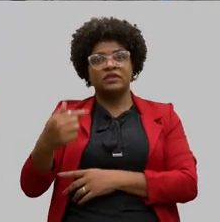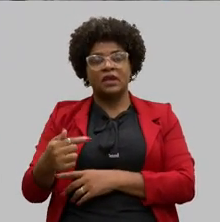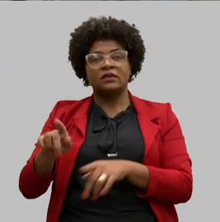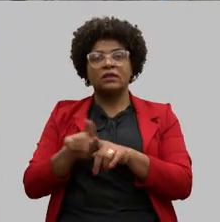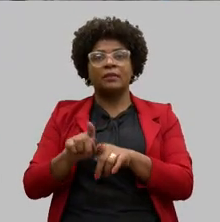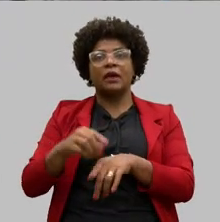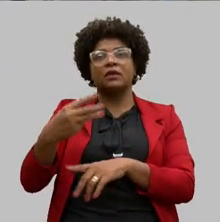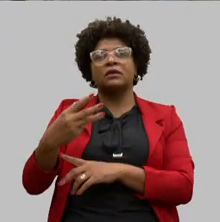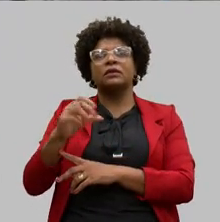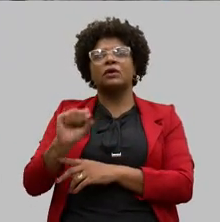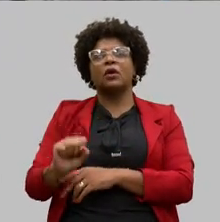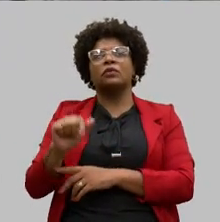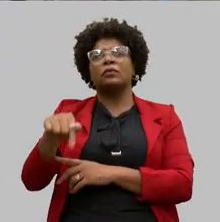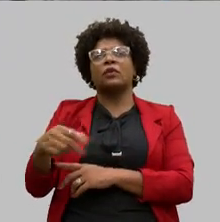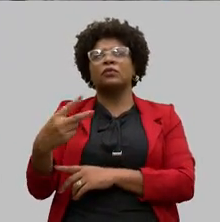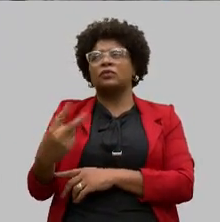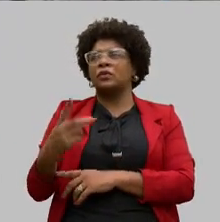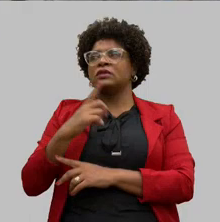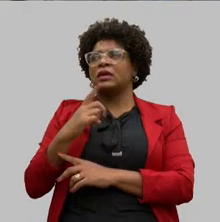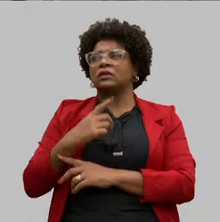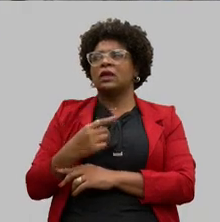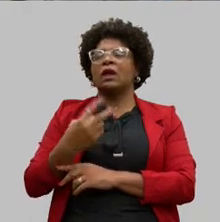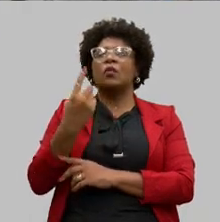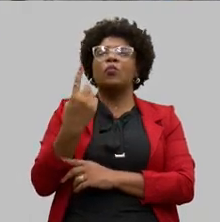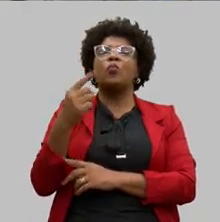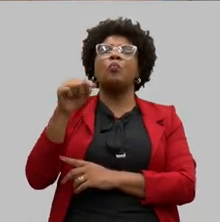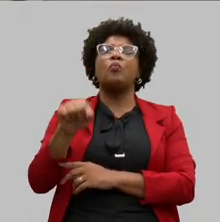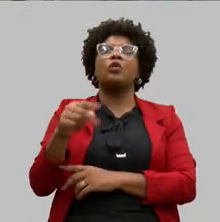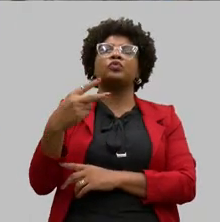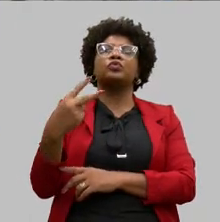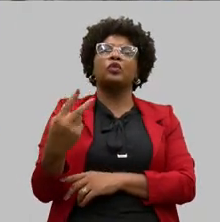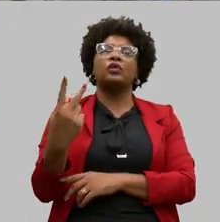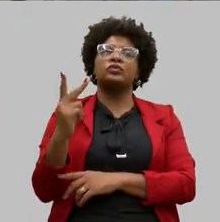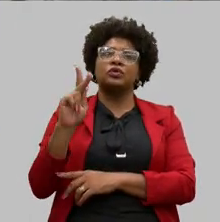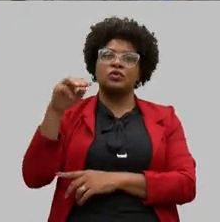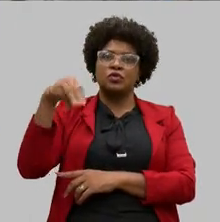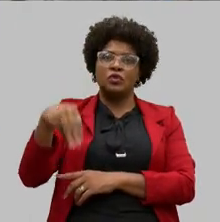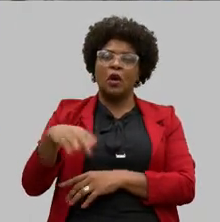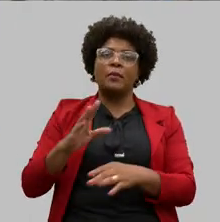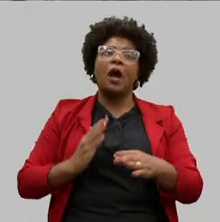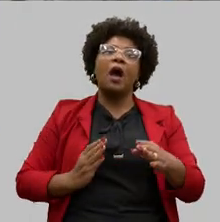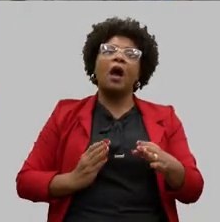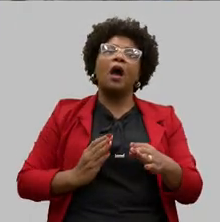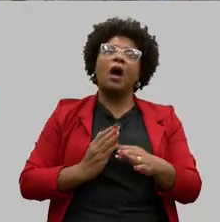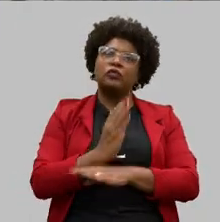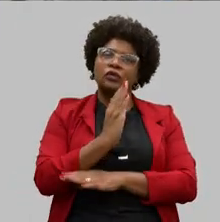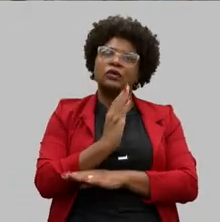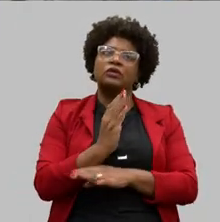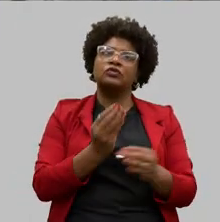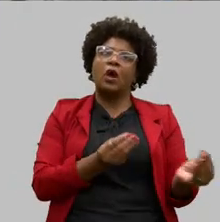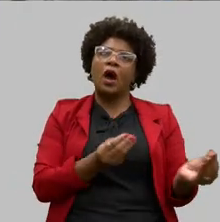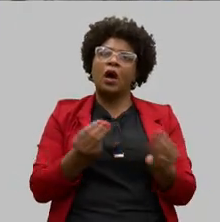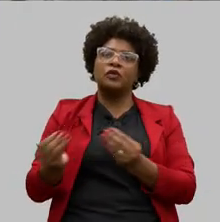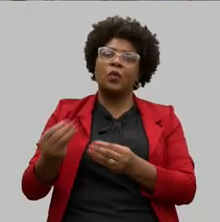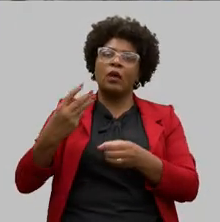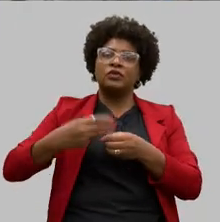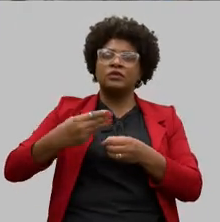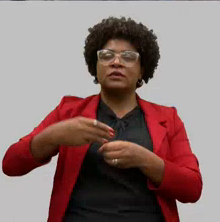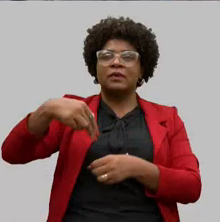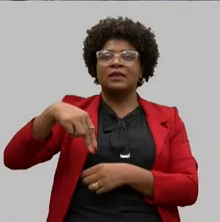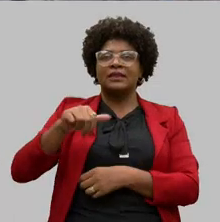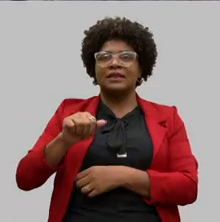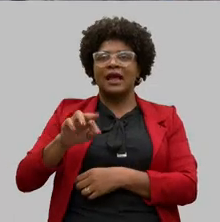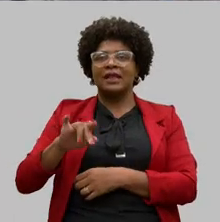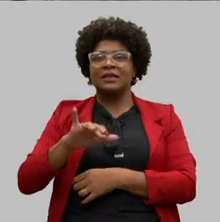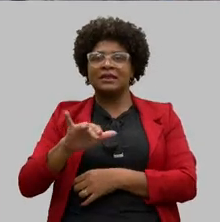de 1.1 km no artigo 2º autoriza o poder executivo a doar ao município de Natércia a área correspondente a esse